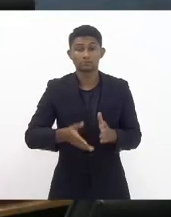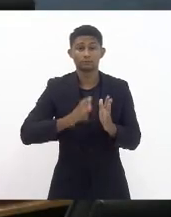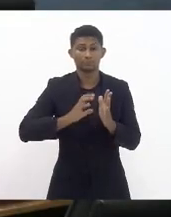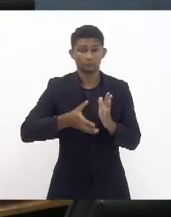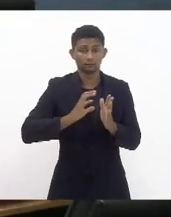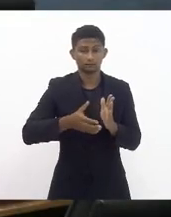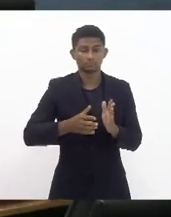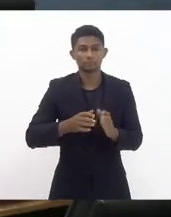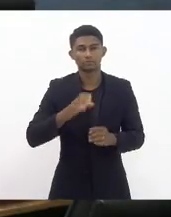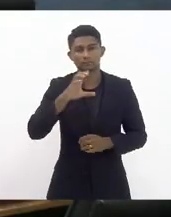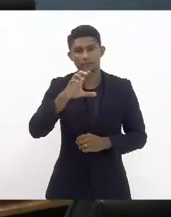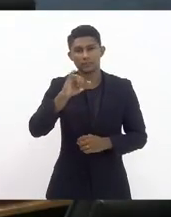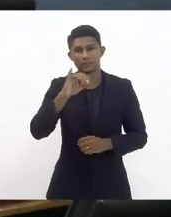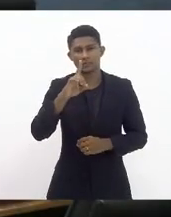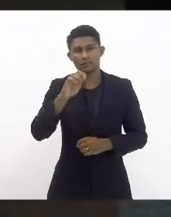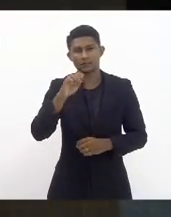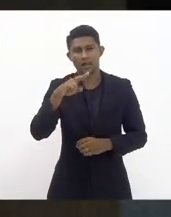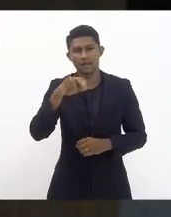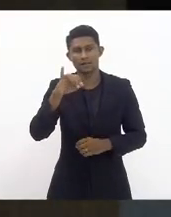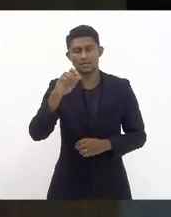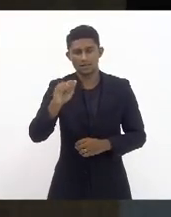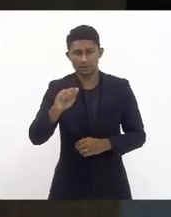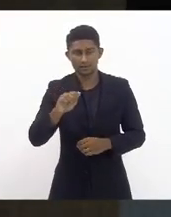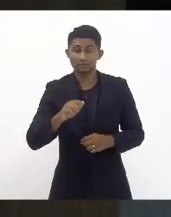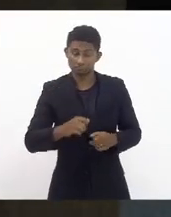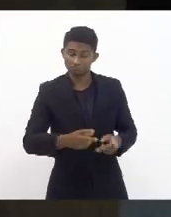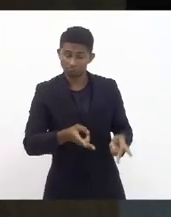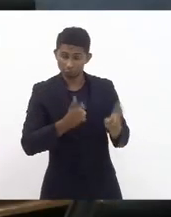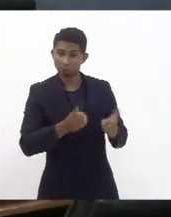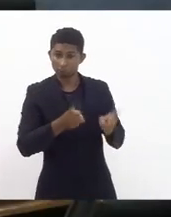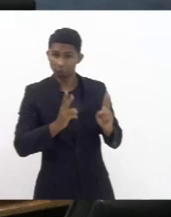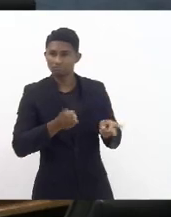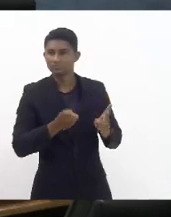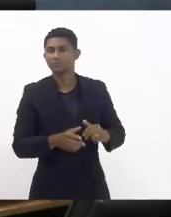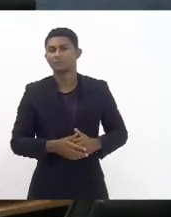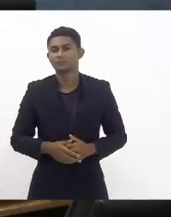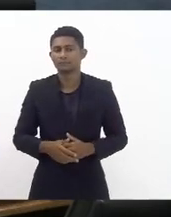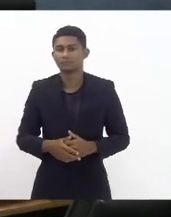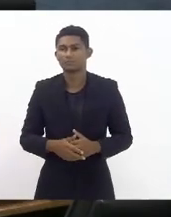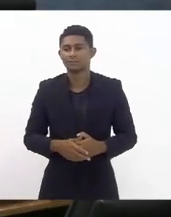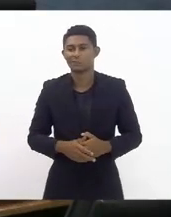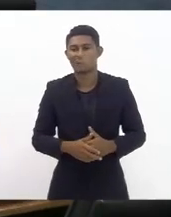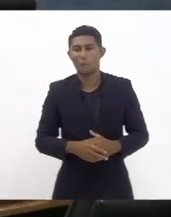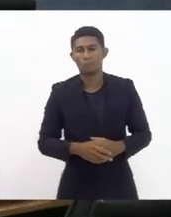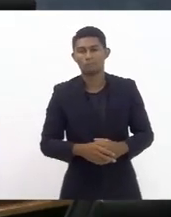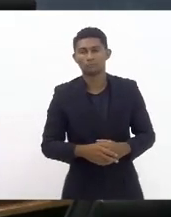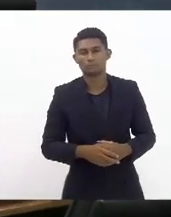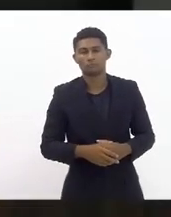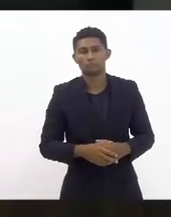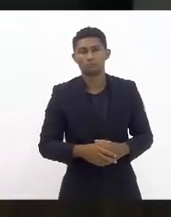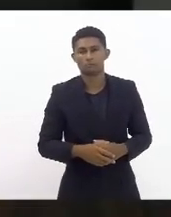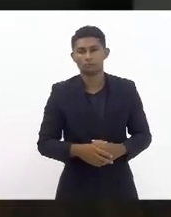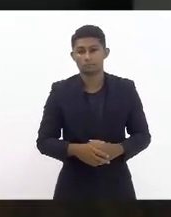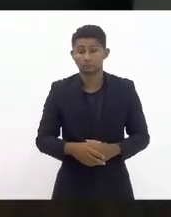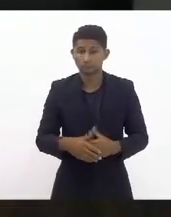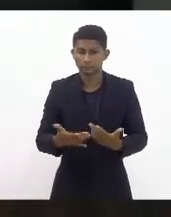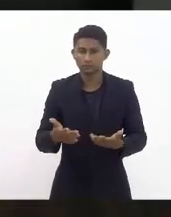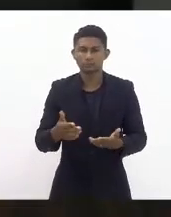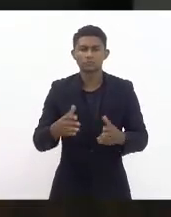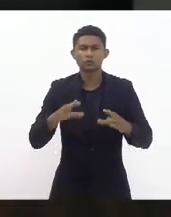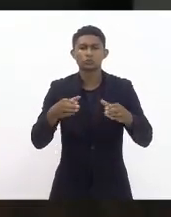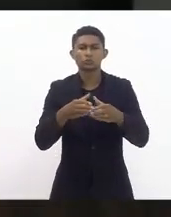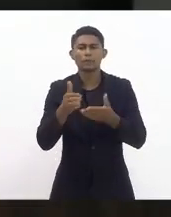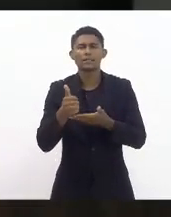cidadania. Ainda pelo cidadania, senhor presidente. Atenção, assessoria,